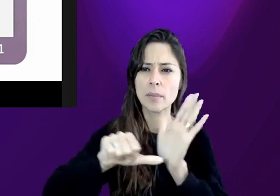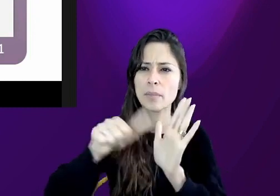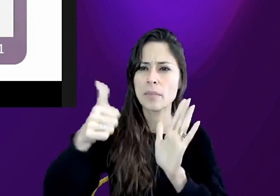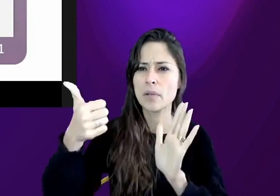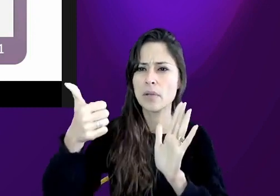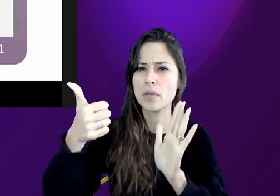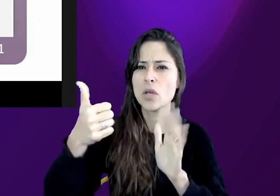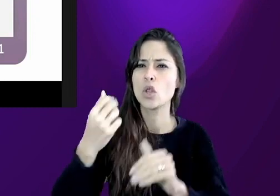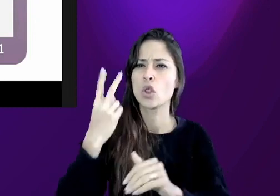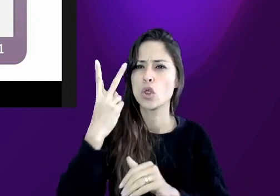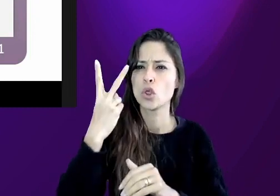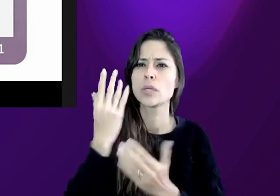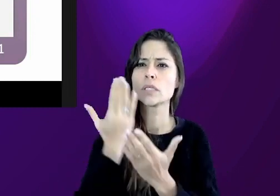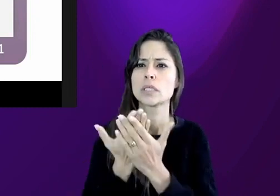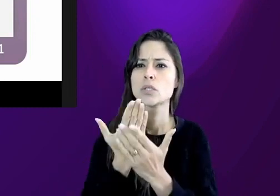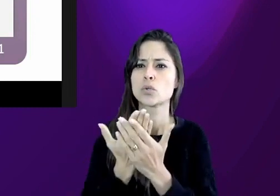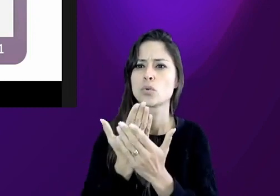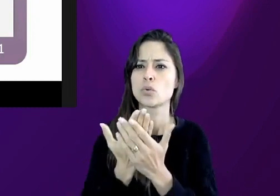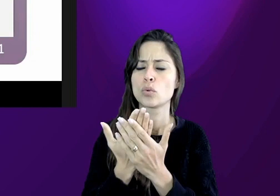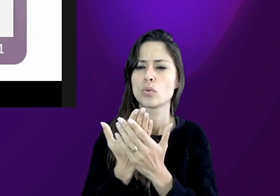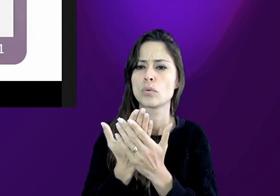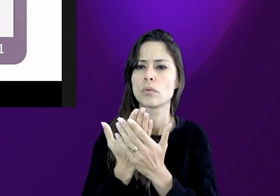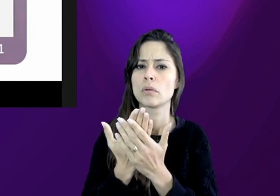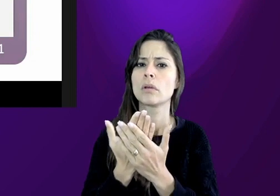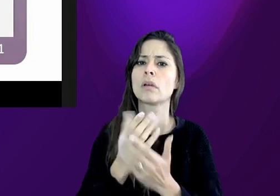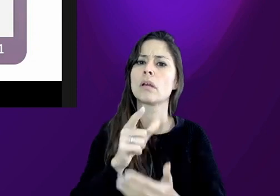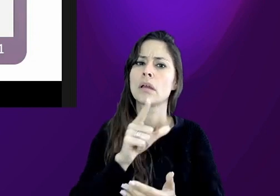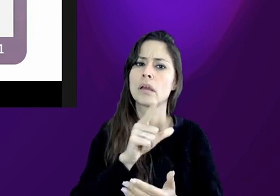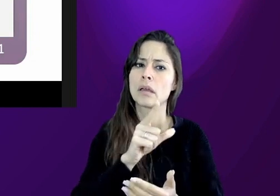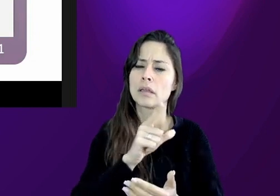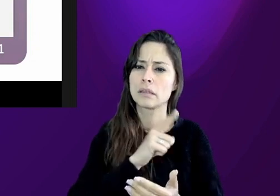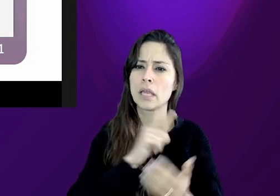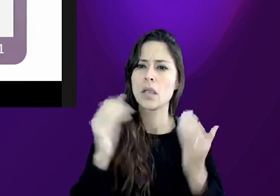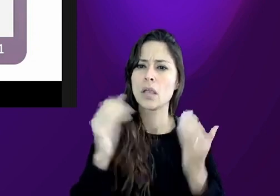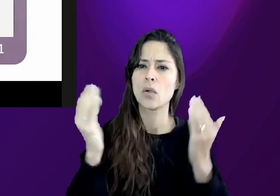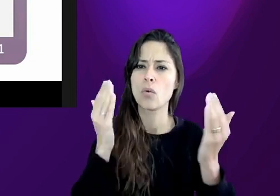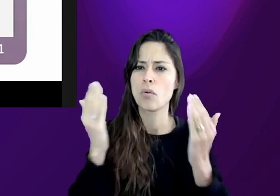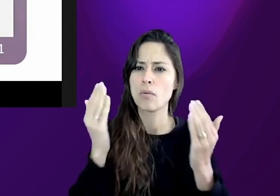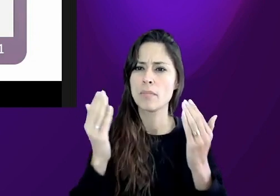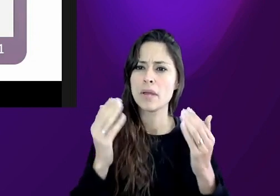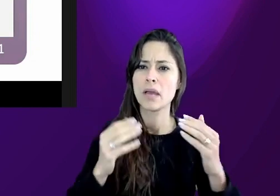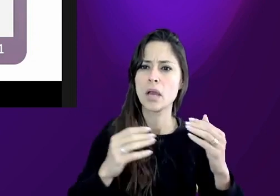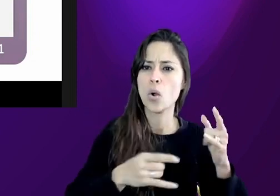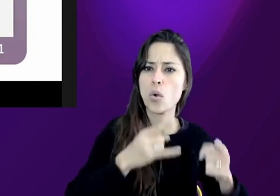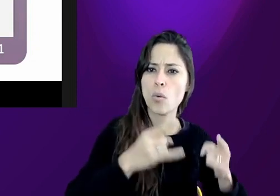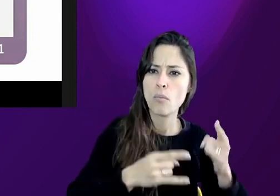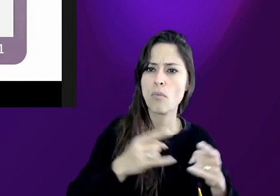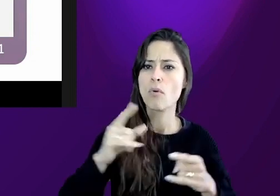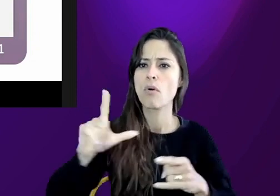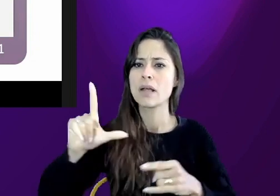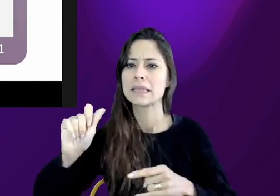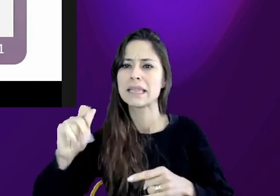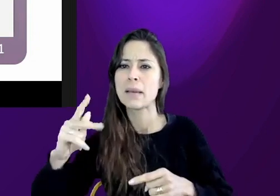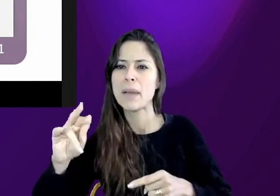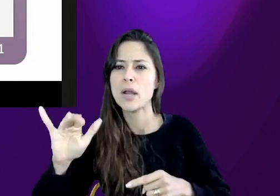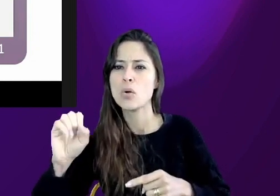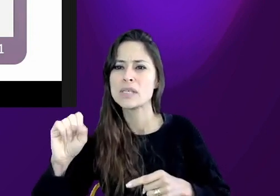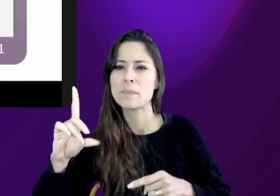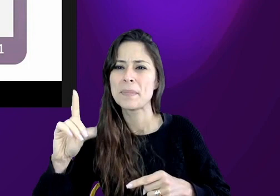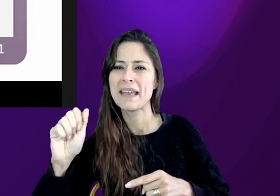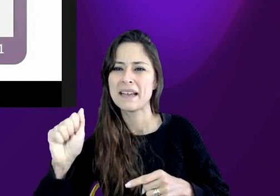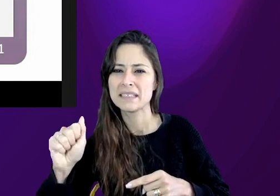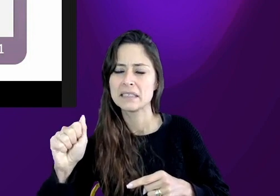estudos randomizados, no caso ambos compararam a cirurgia robótica com a laparoscópica, e eles nos mostraram que há uma